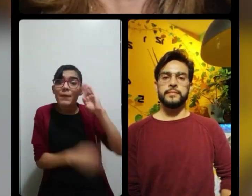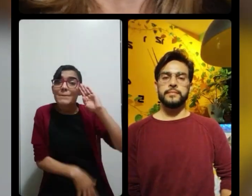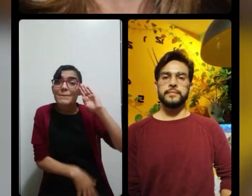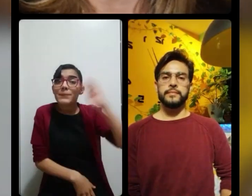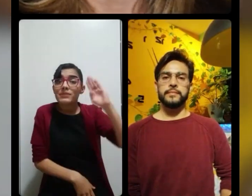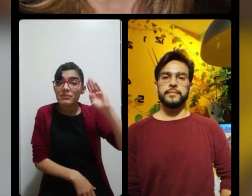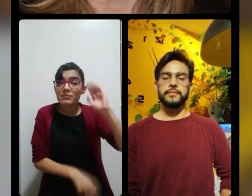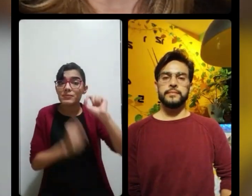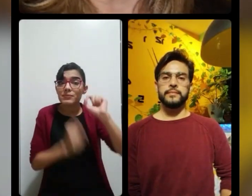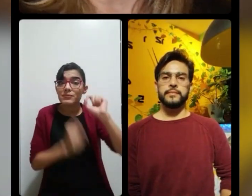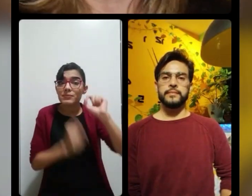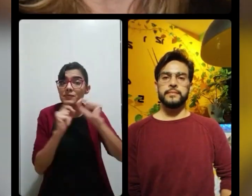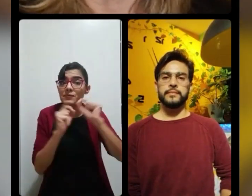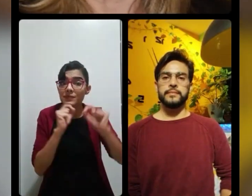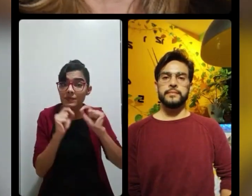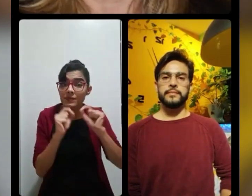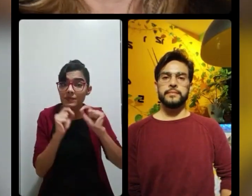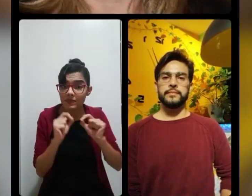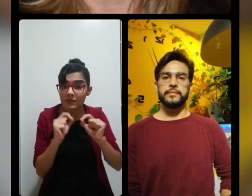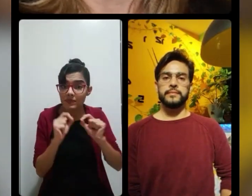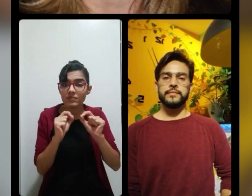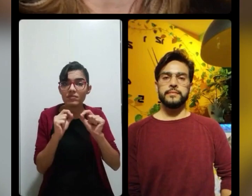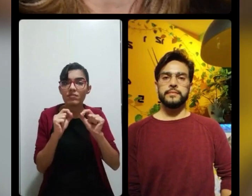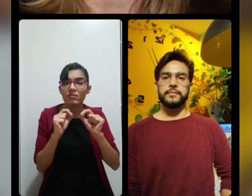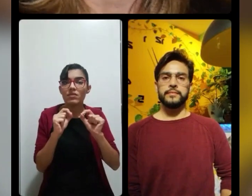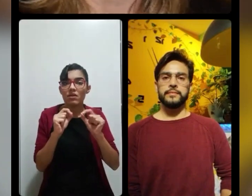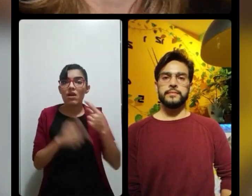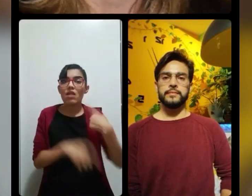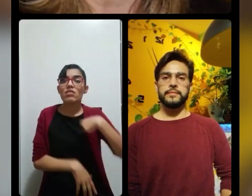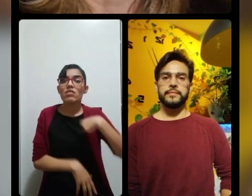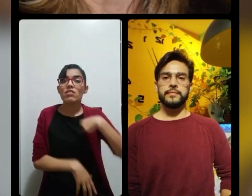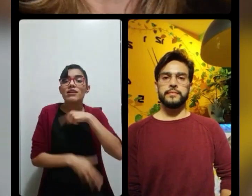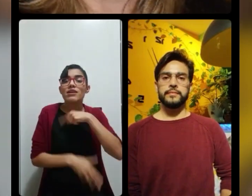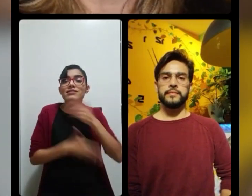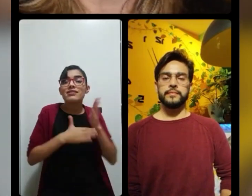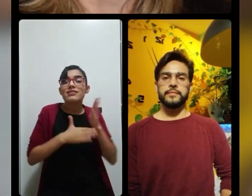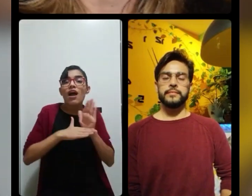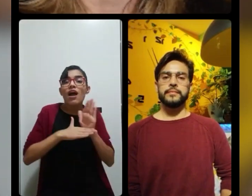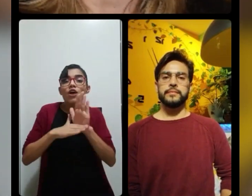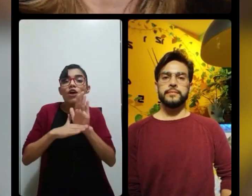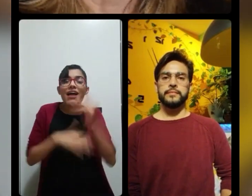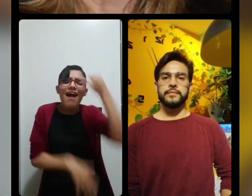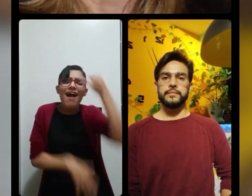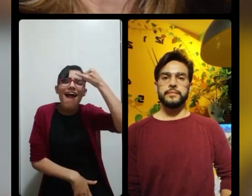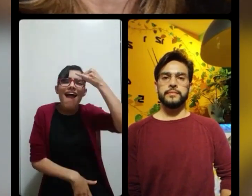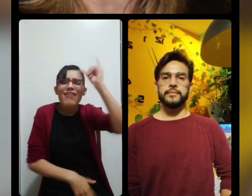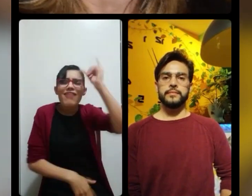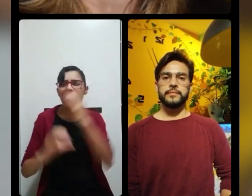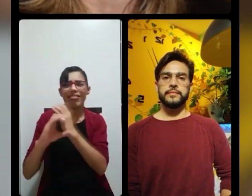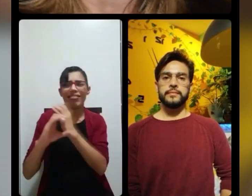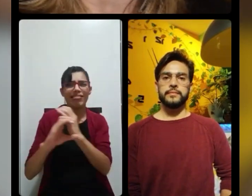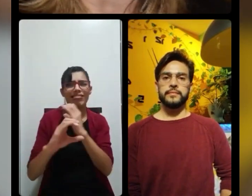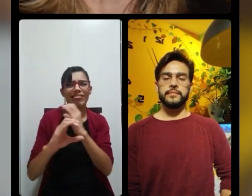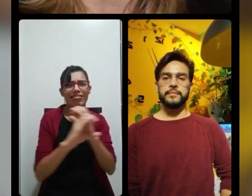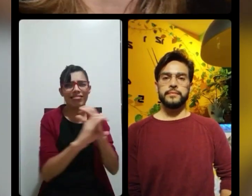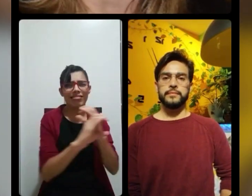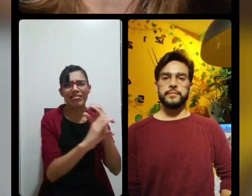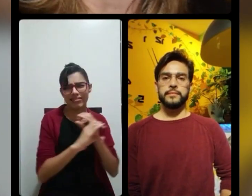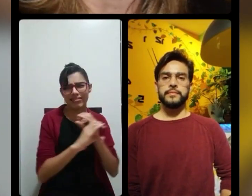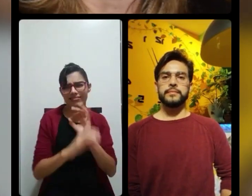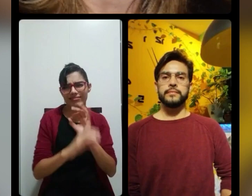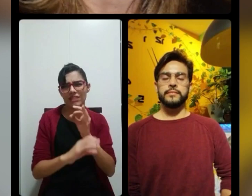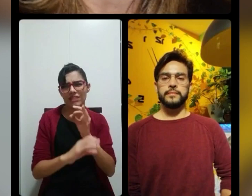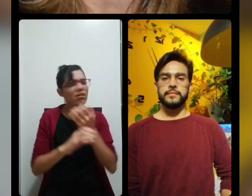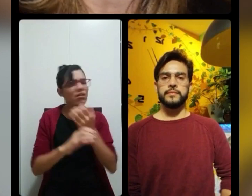é que a gente possa também ajudar a quebrar essa barreira de comunicação entre a comunidade surda e o